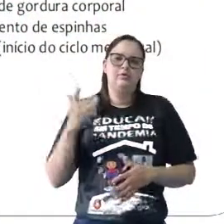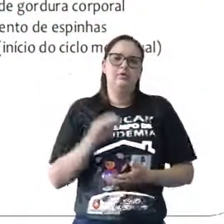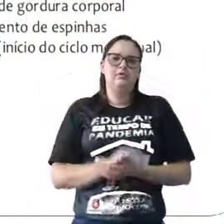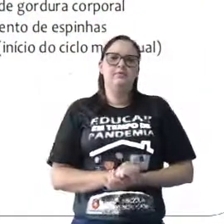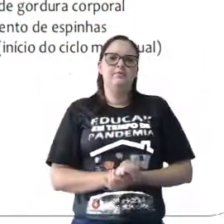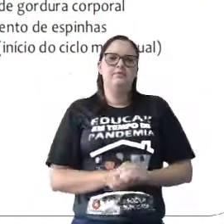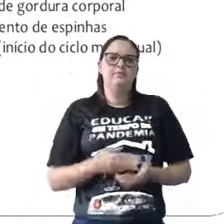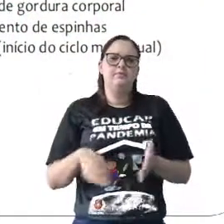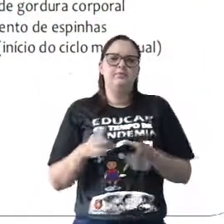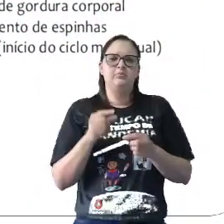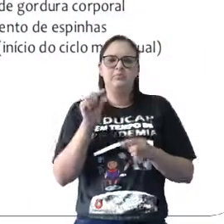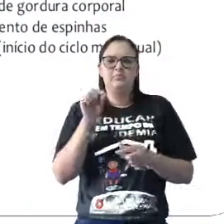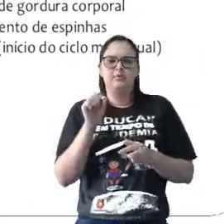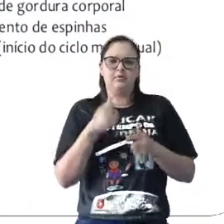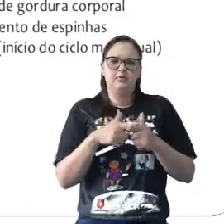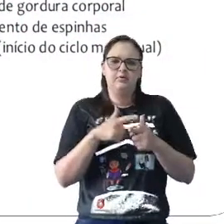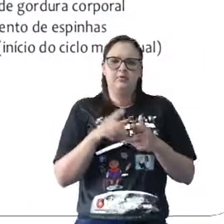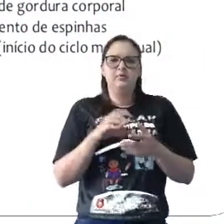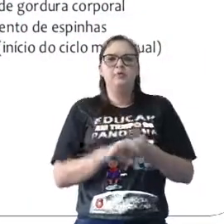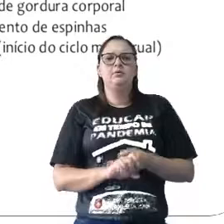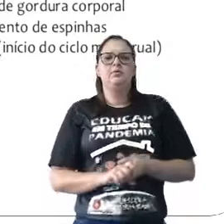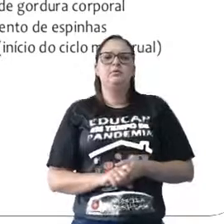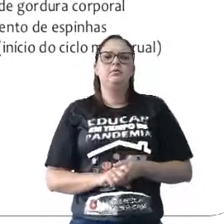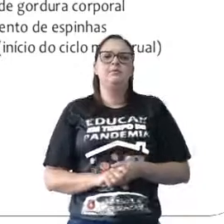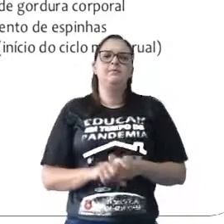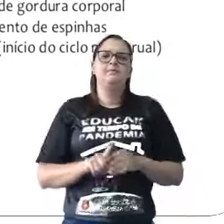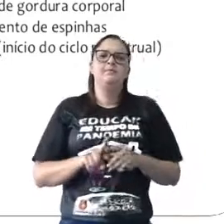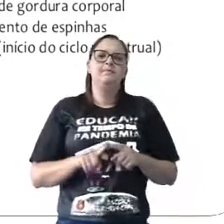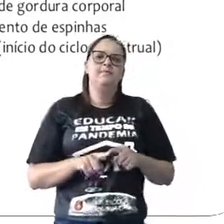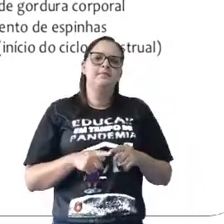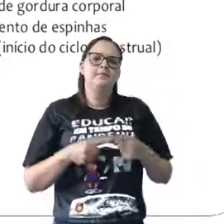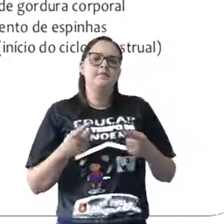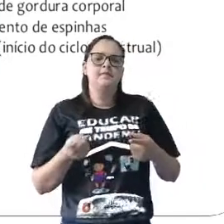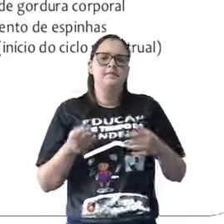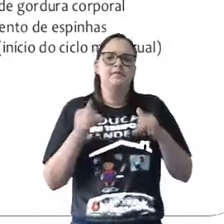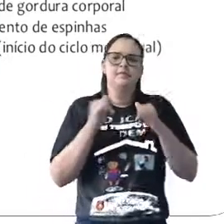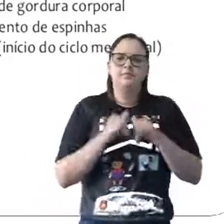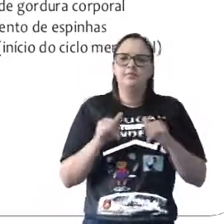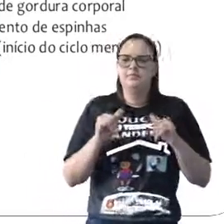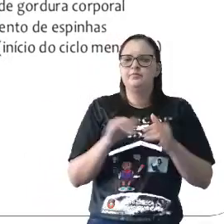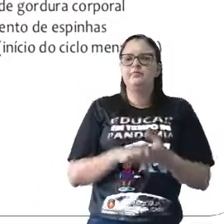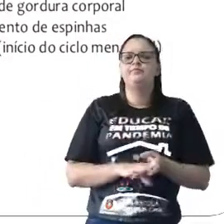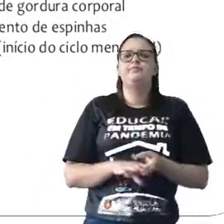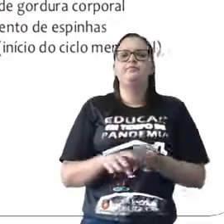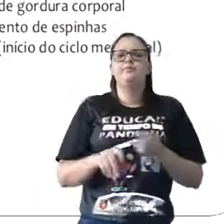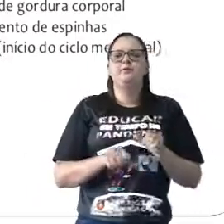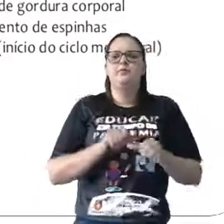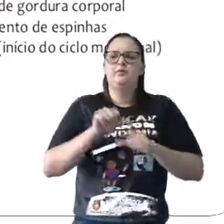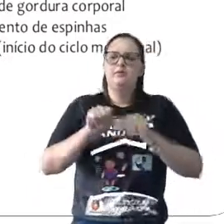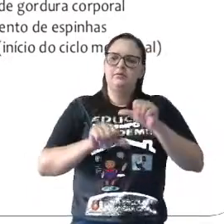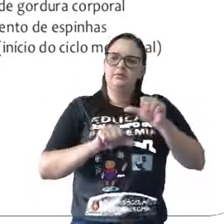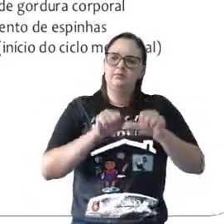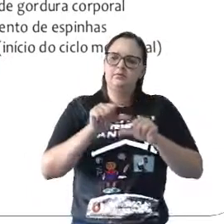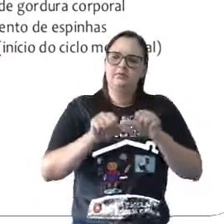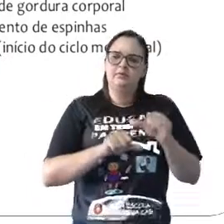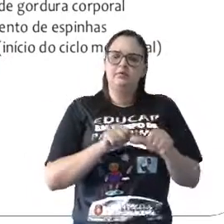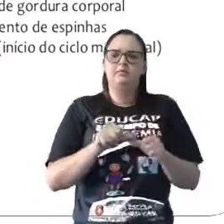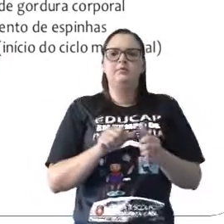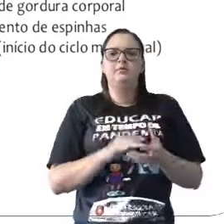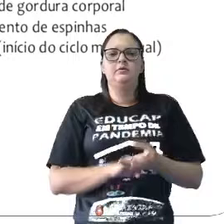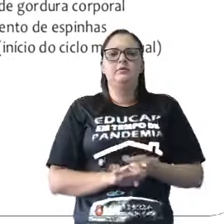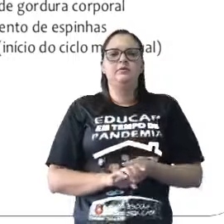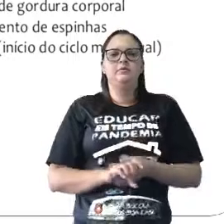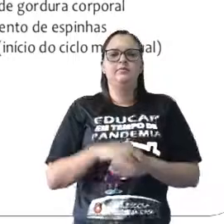consequências, alguns probleminhas durante esse período. Mas, como eu falei, é um processo de transição. Ocorre